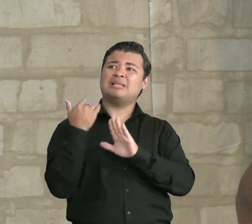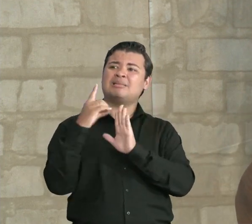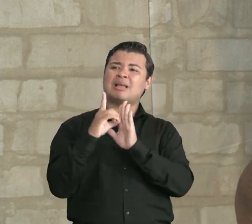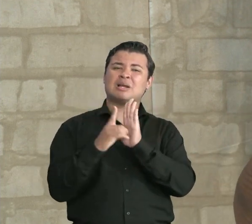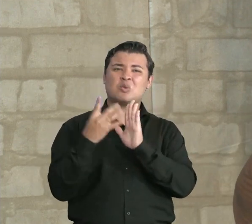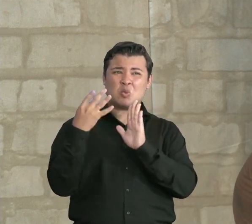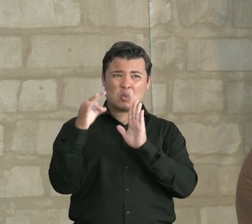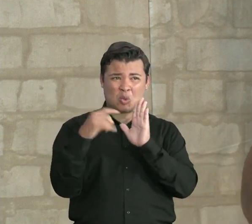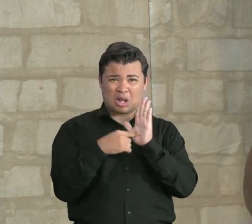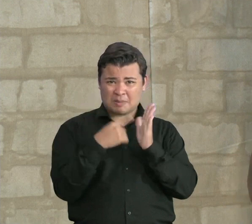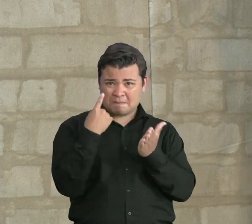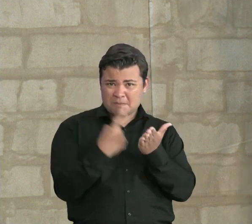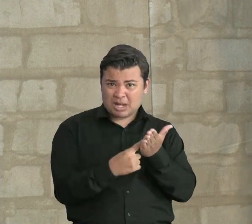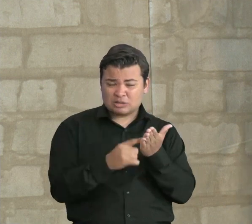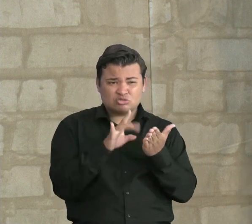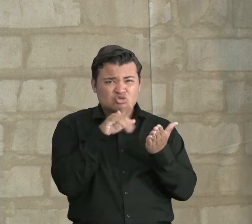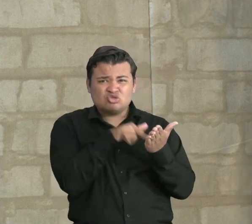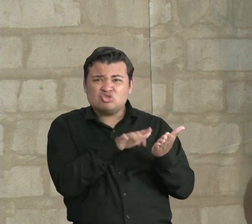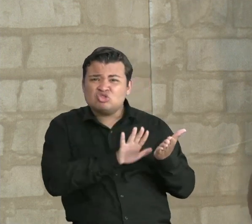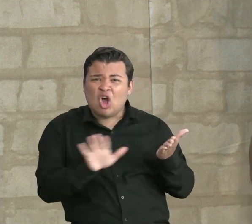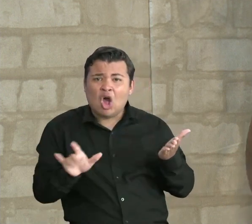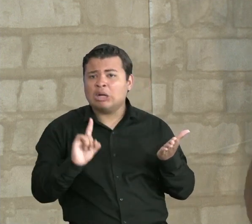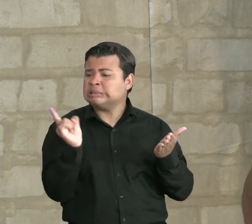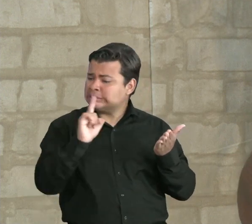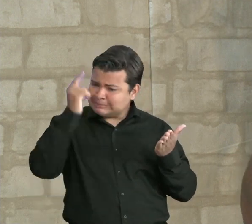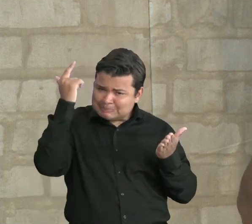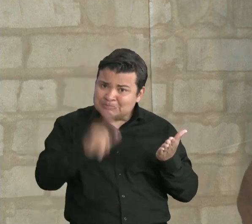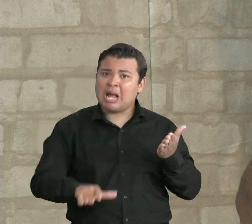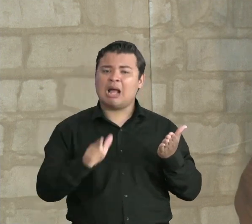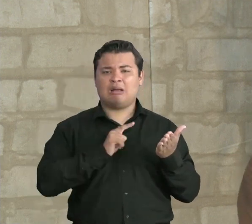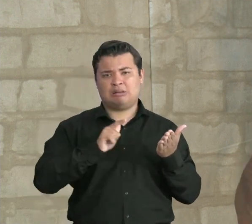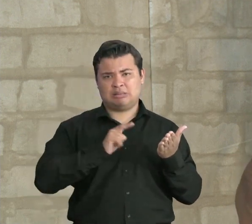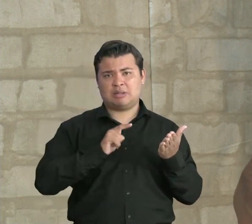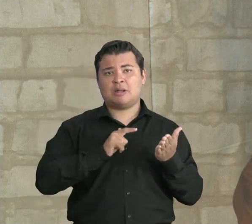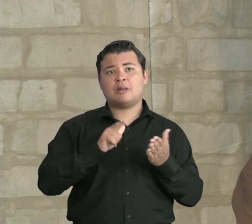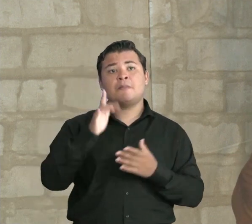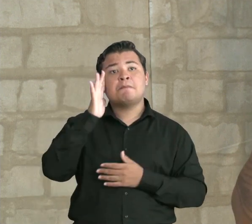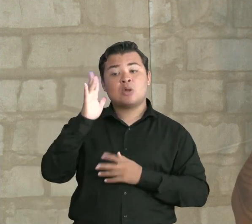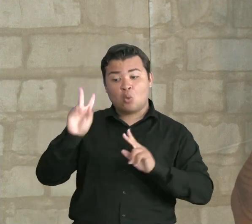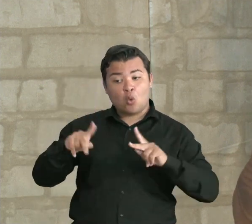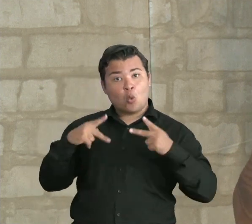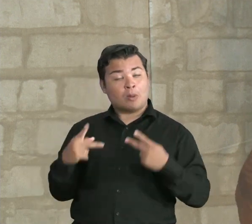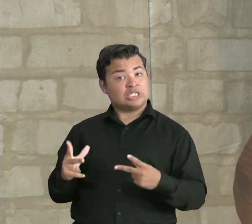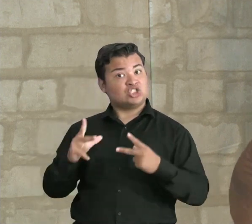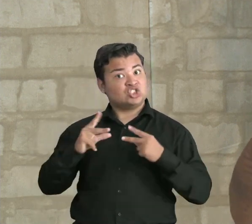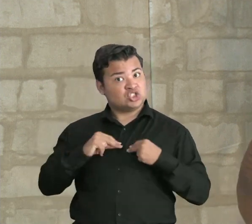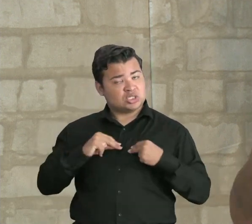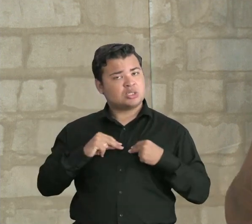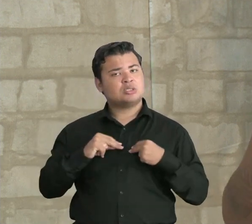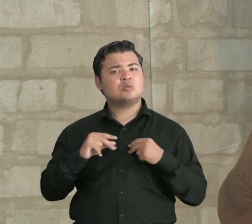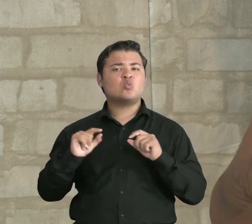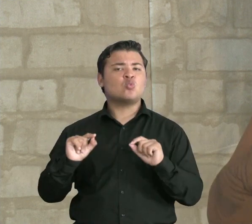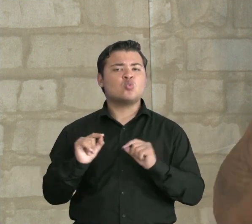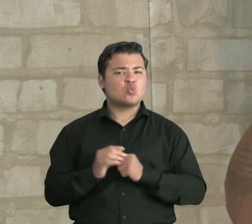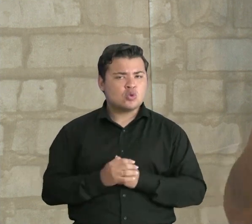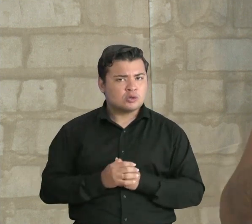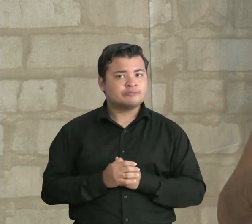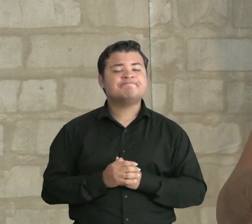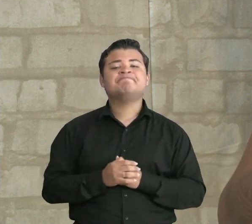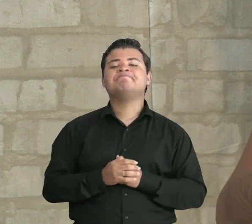né? Está muito além disso. Pensar em dignidade humana implica pensar